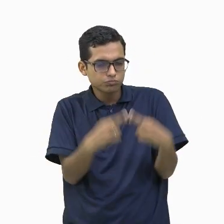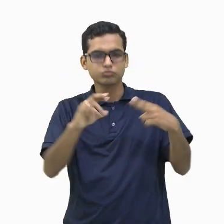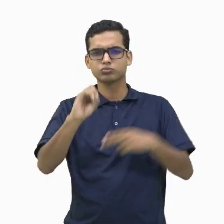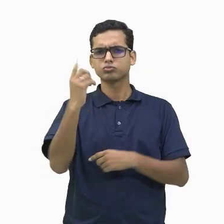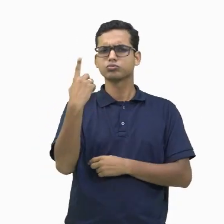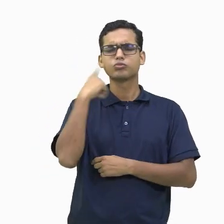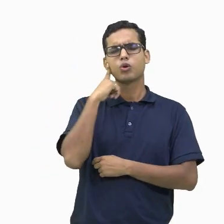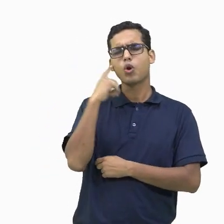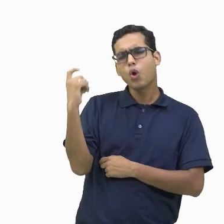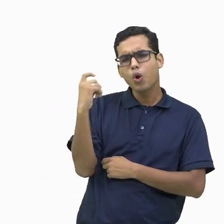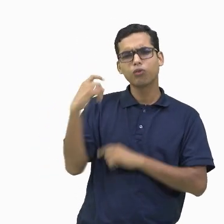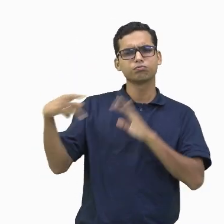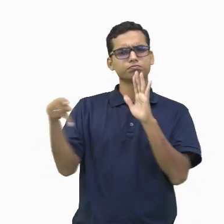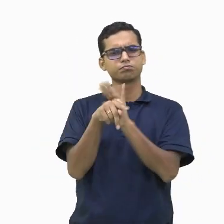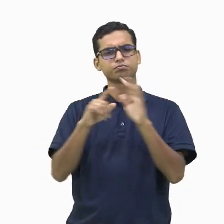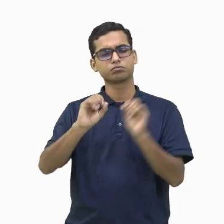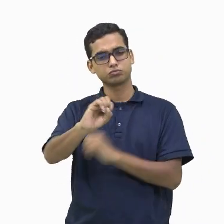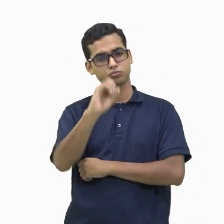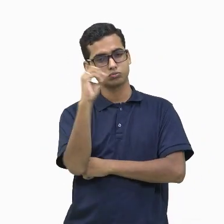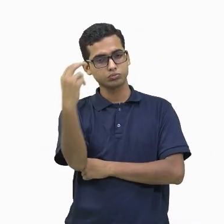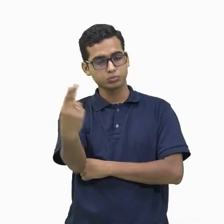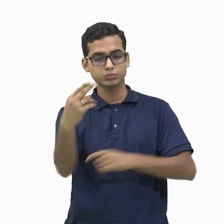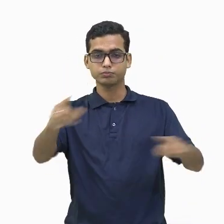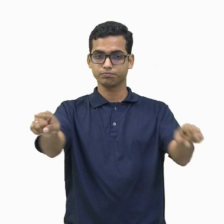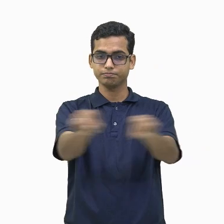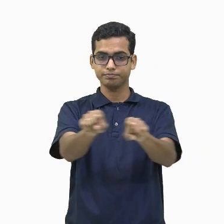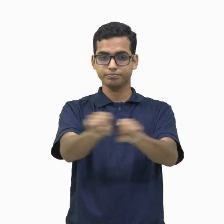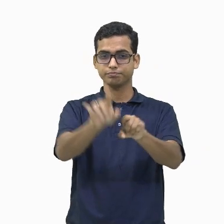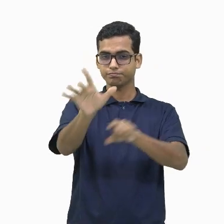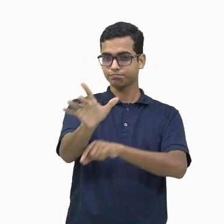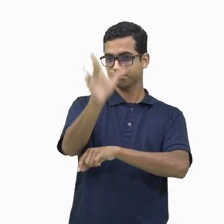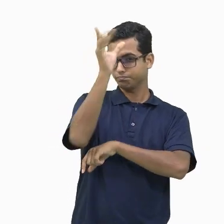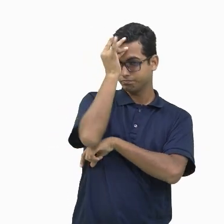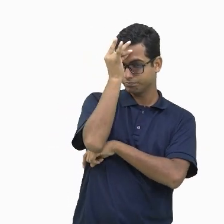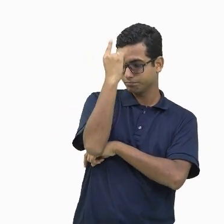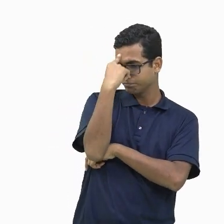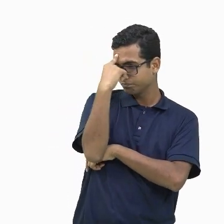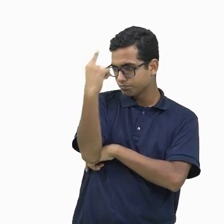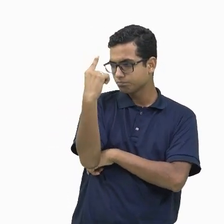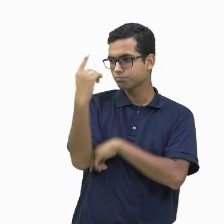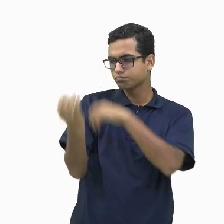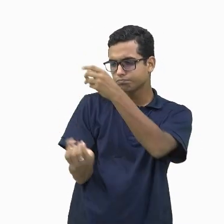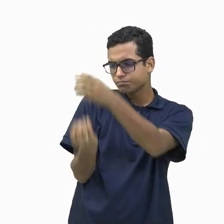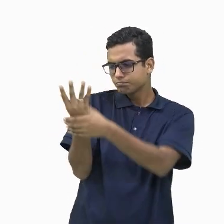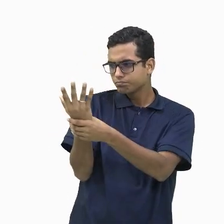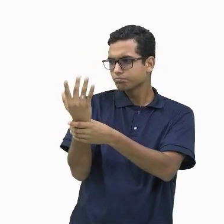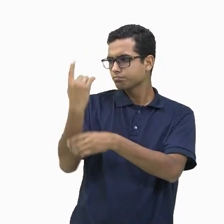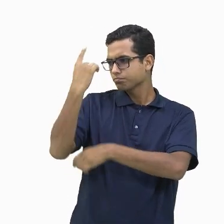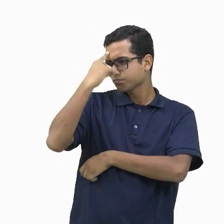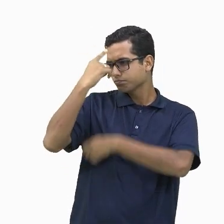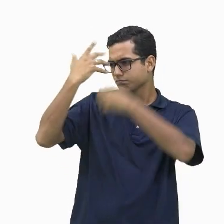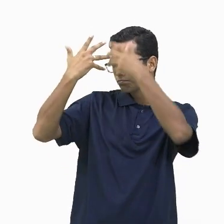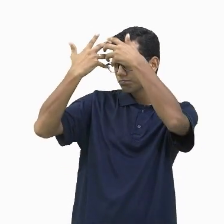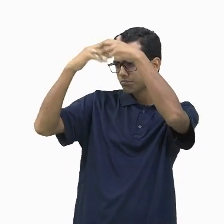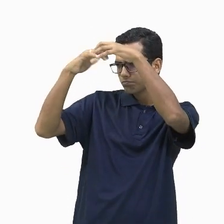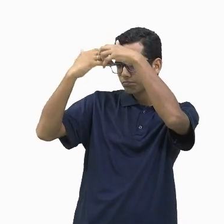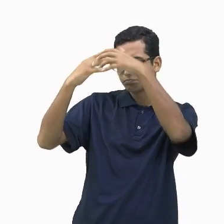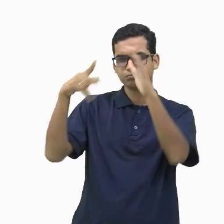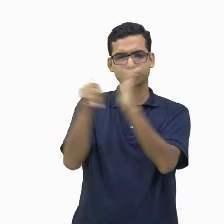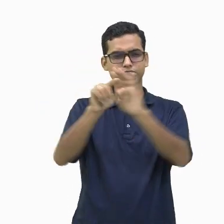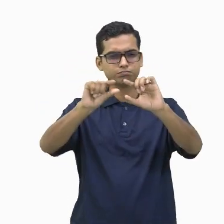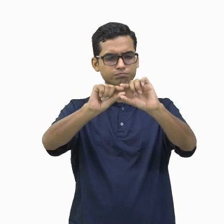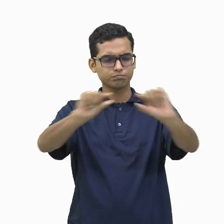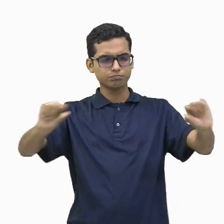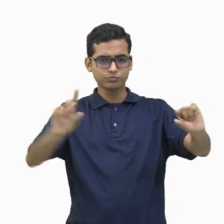sonoridade que esses versos possam ter, ou ainda para fixar a ideia, criar quase como que se fosse um refrão que pode